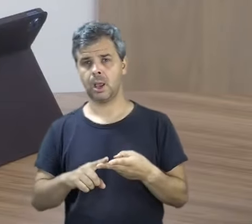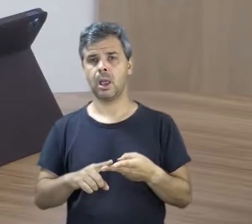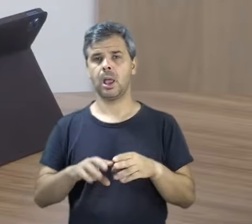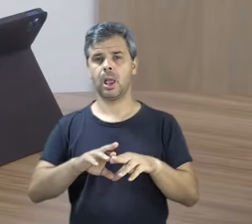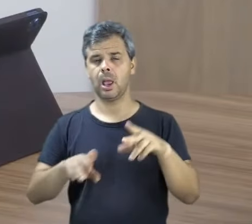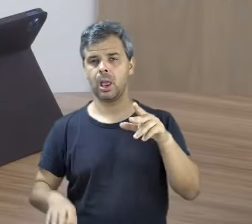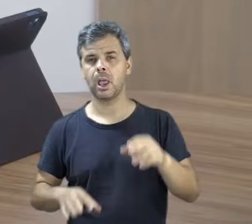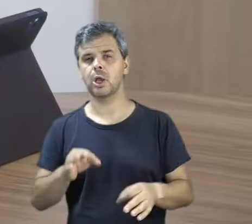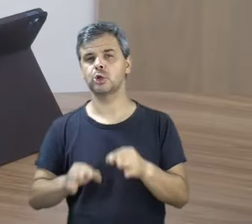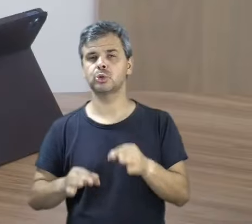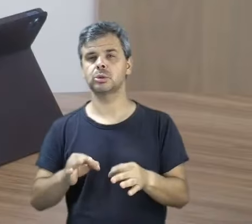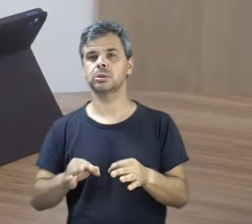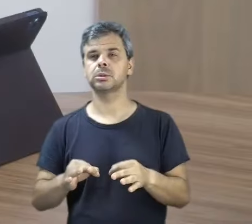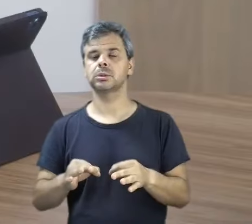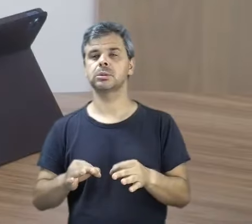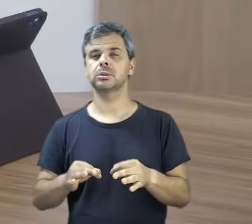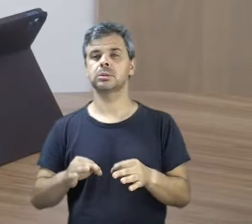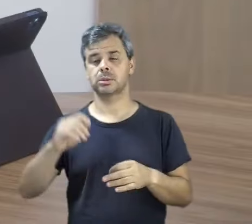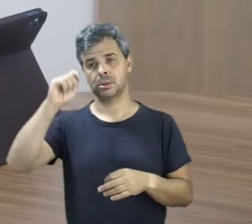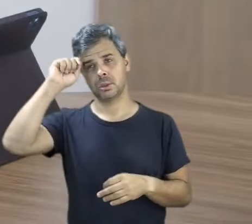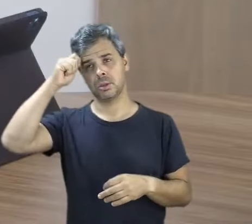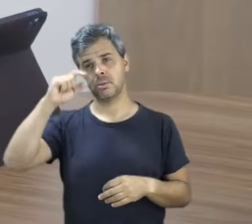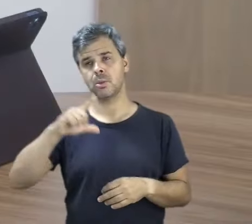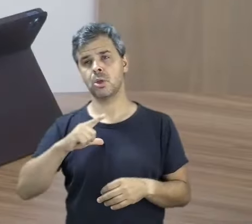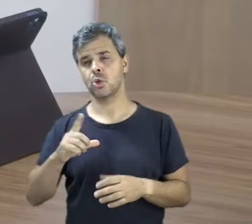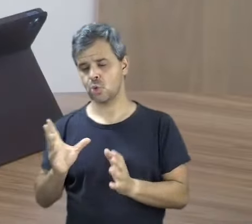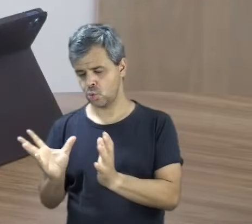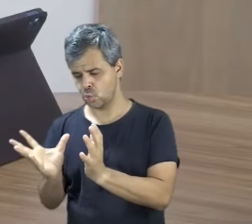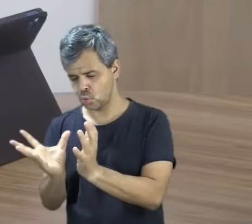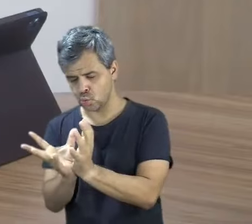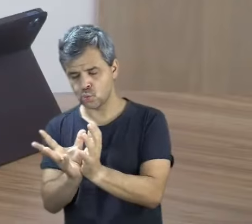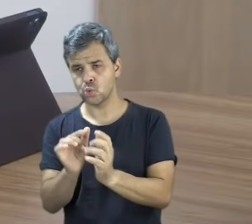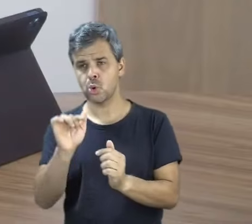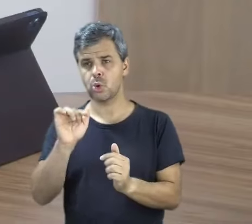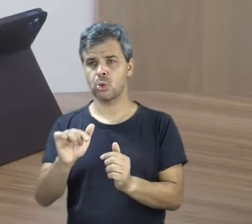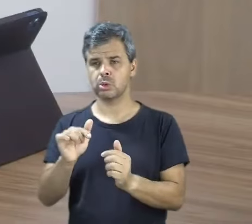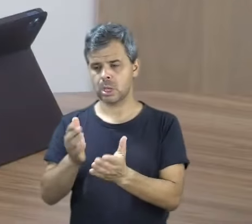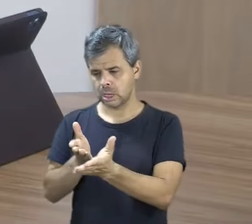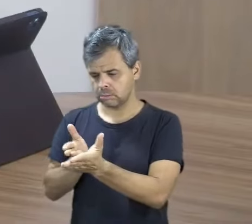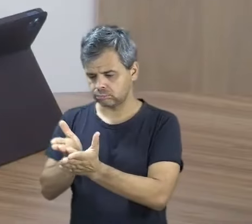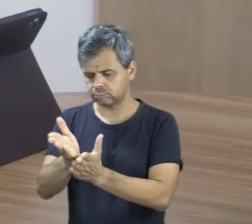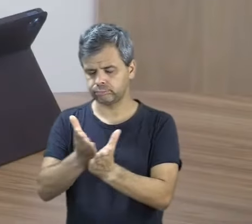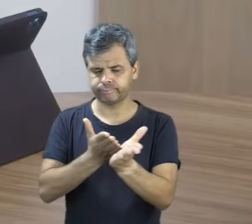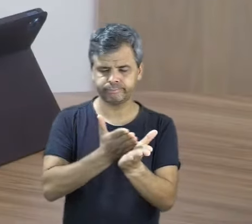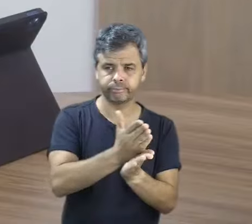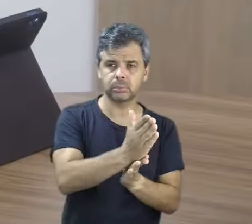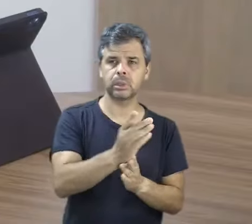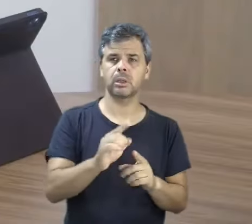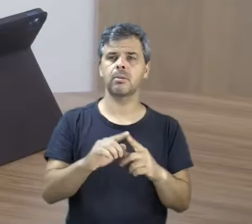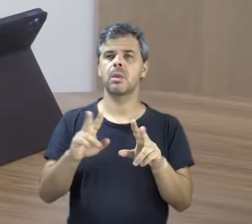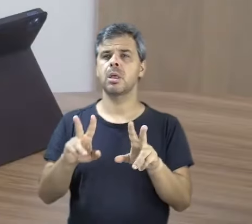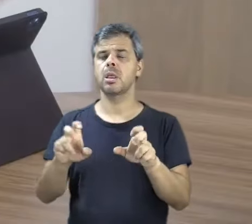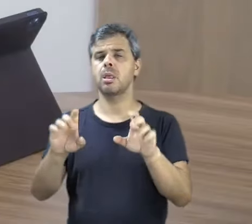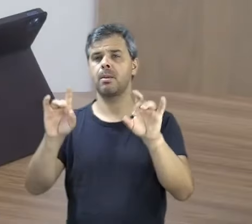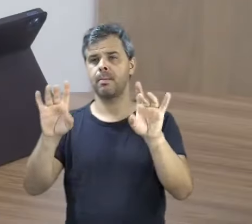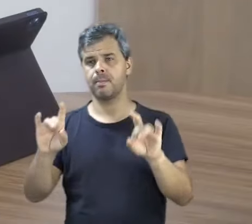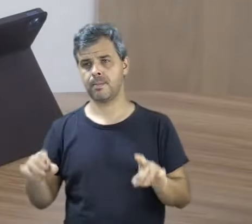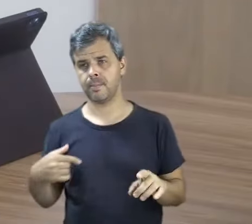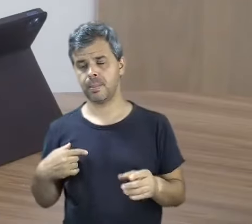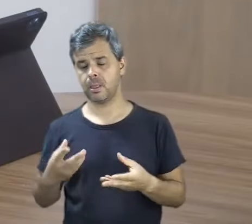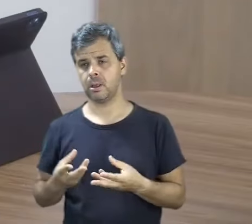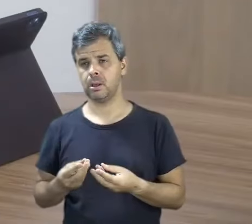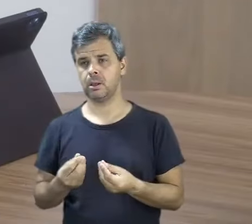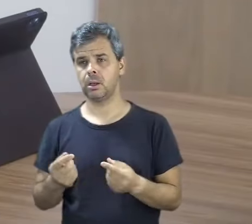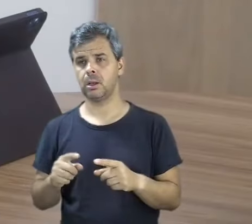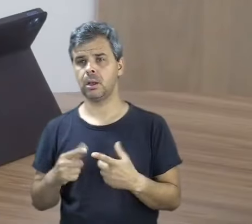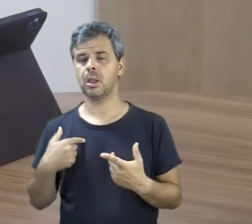reparação, justiça racial, né, tem um conjunto de subeixos que perpassam por temas específicos e sensíveis